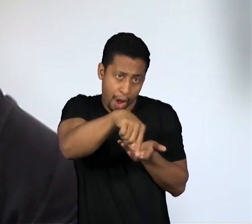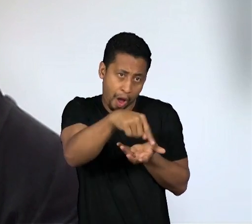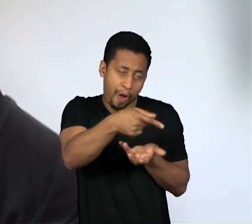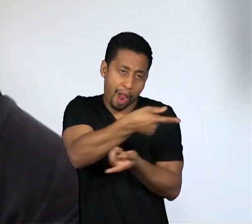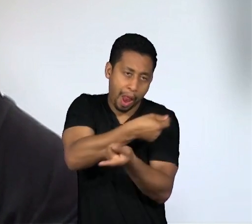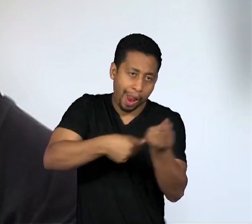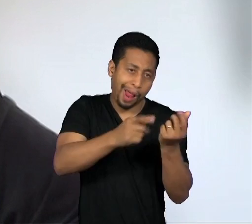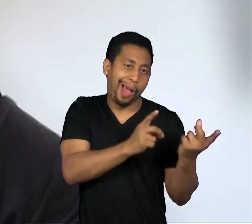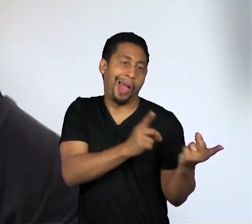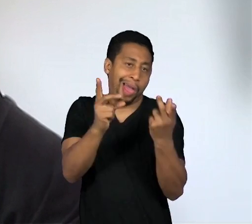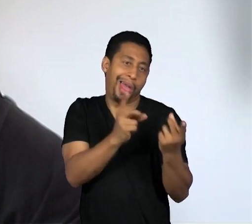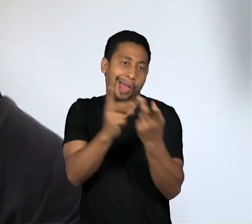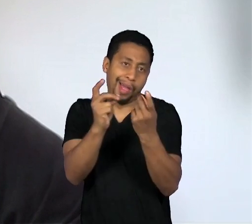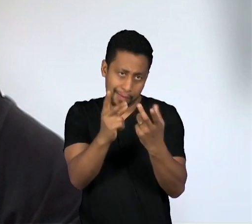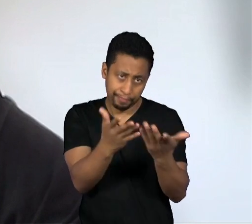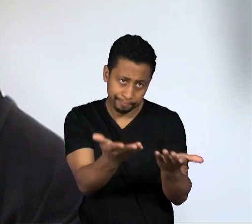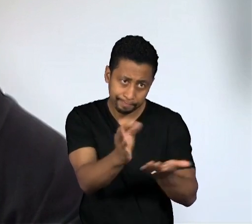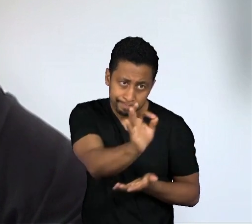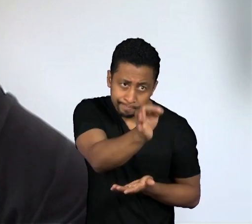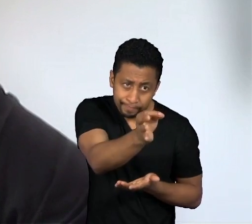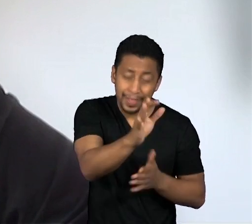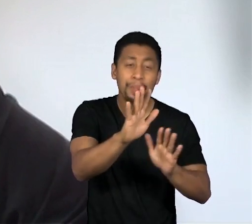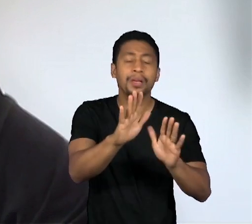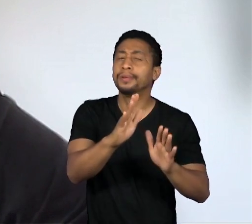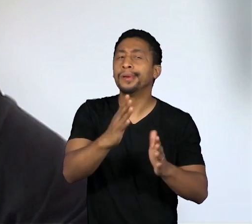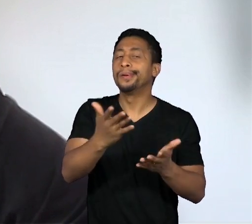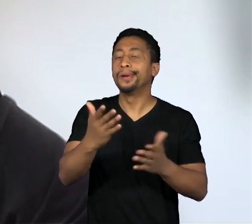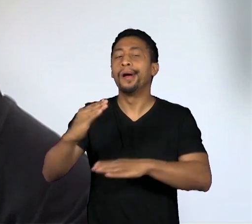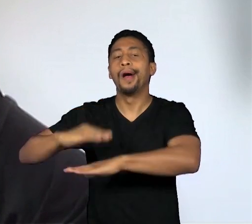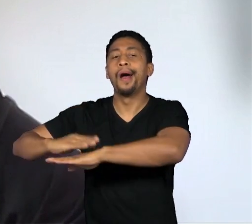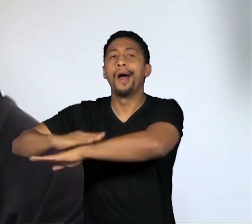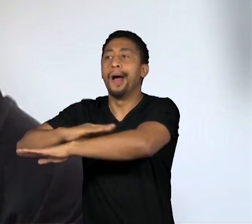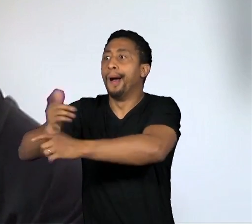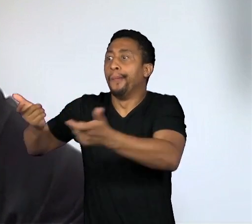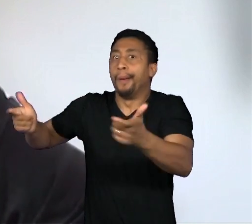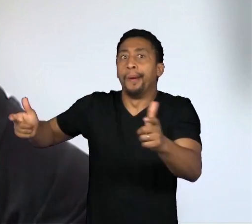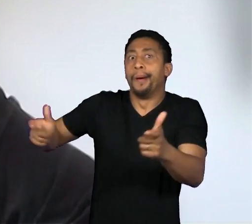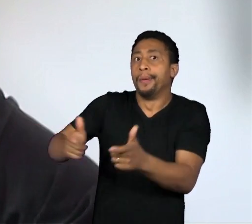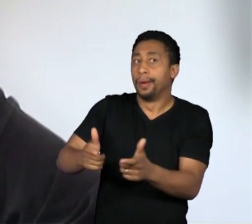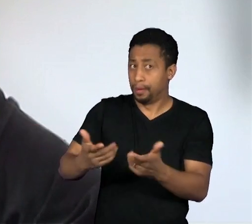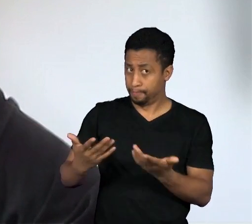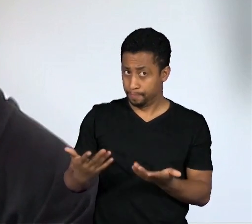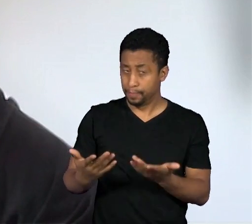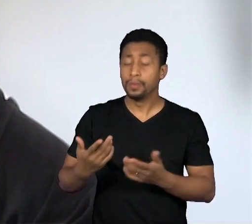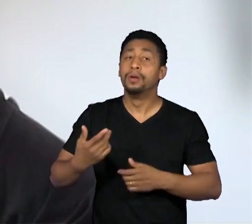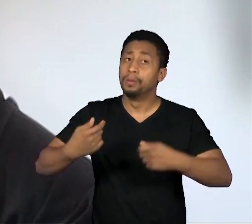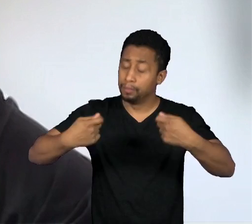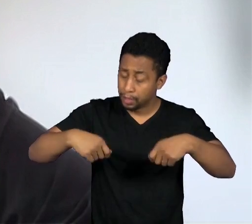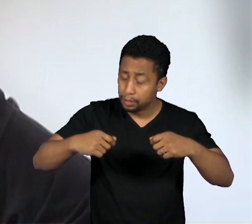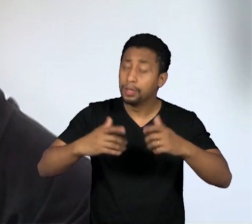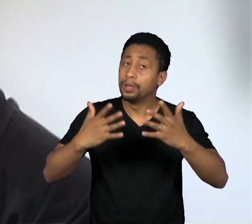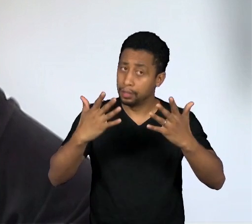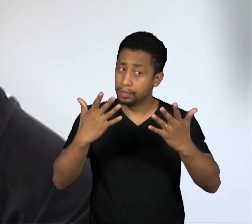então, qual o papel, então, do Brasil nesse cenário, né? Ou como que a gente pode melhorar, ou